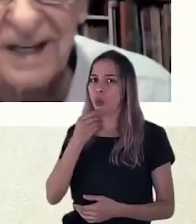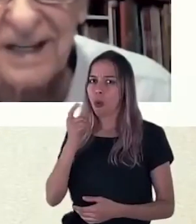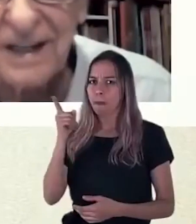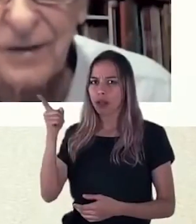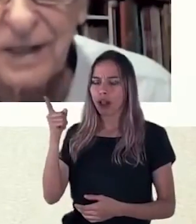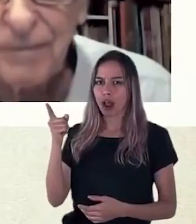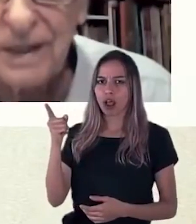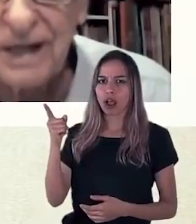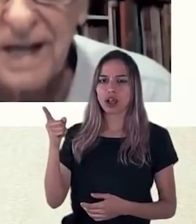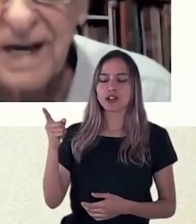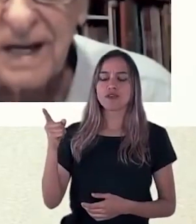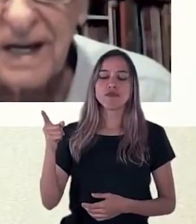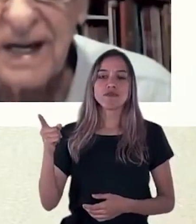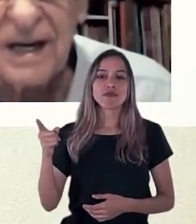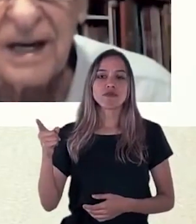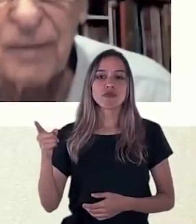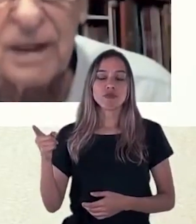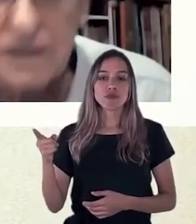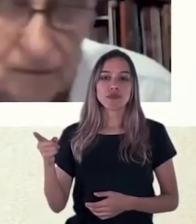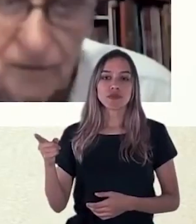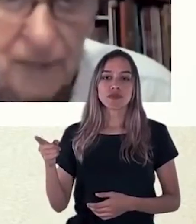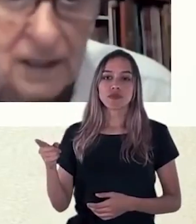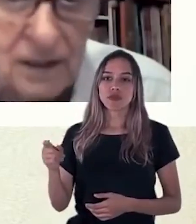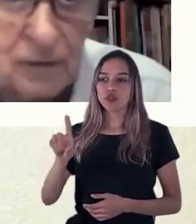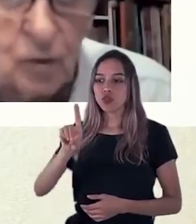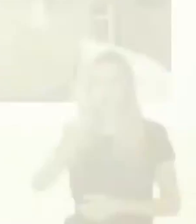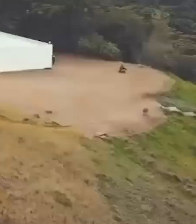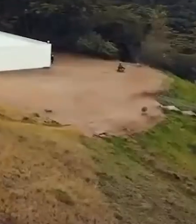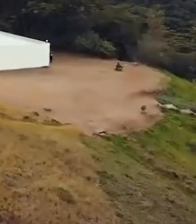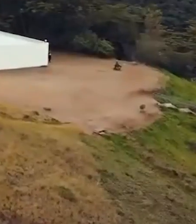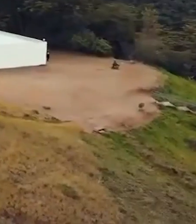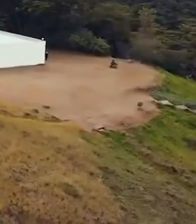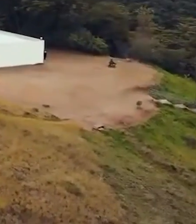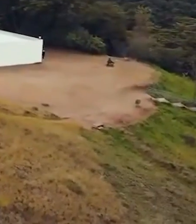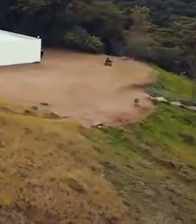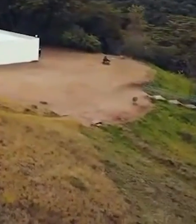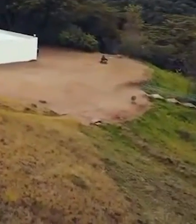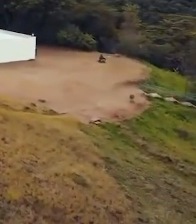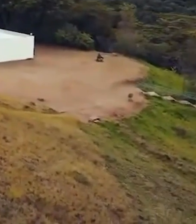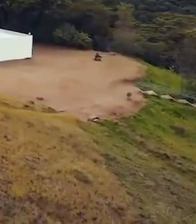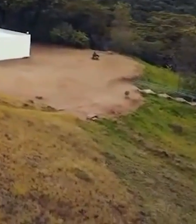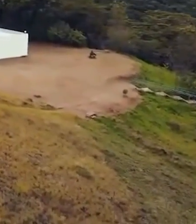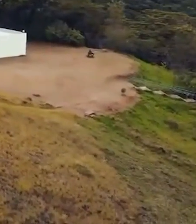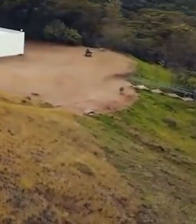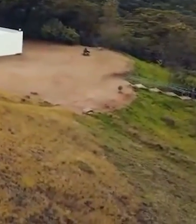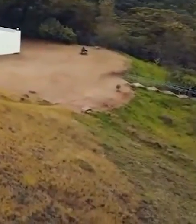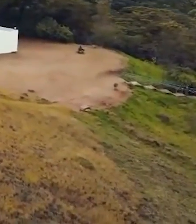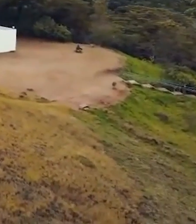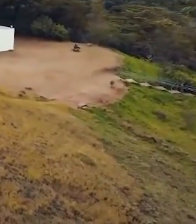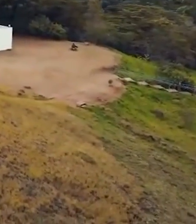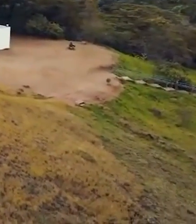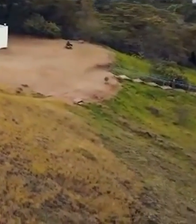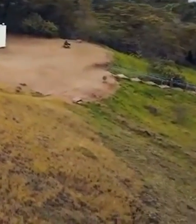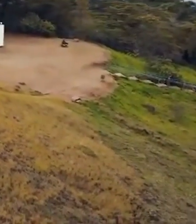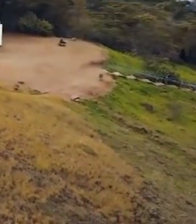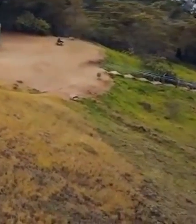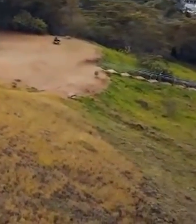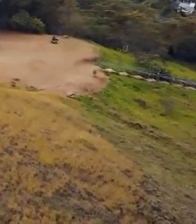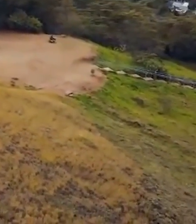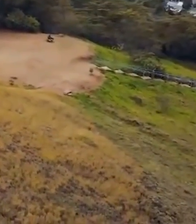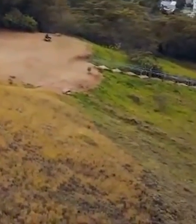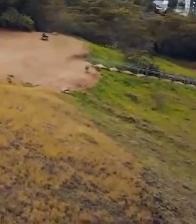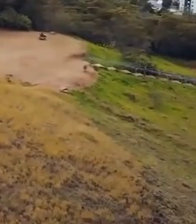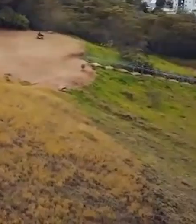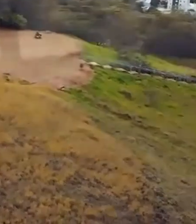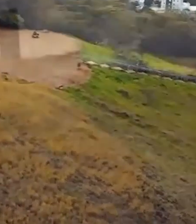Itabira. Então Itabira realmente, enfim, a partir do Drummond, foi uma referência, né, na minha vida.